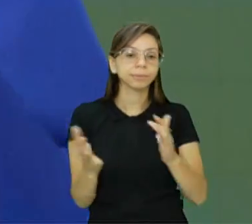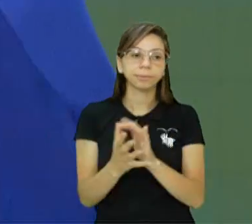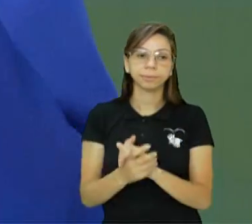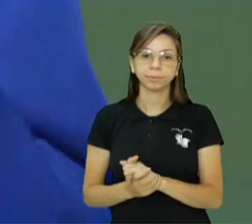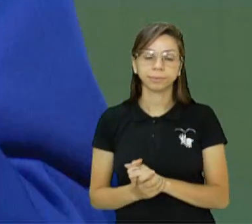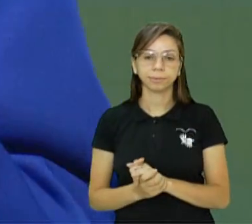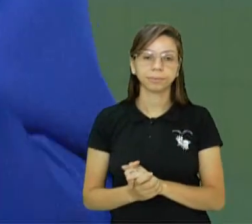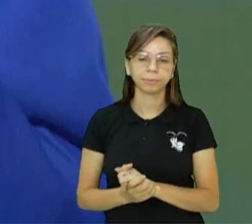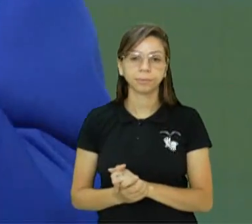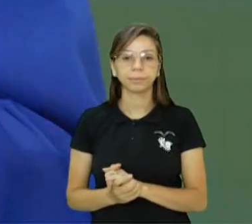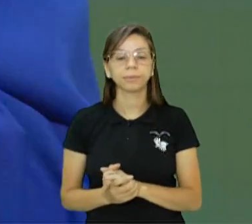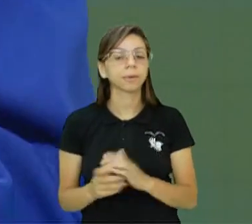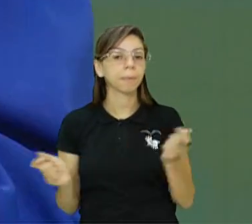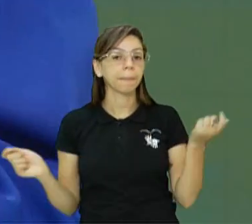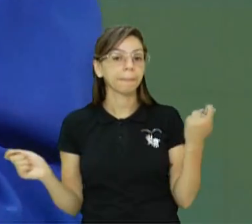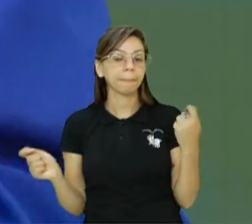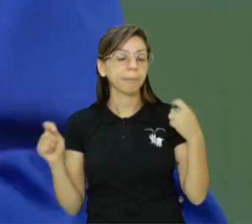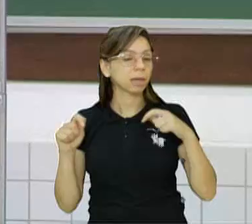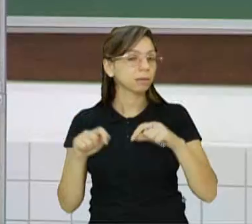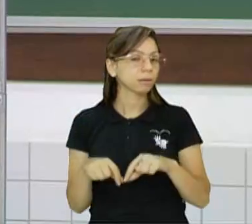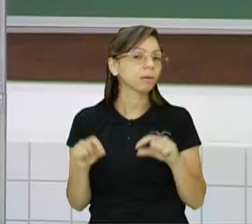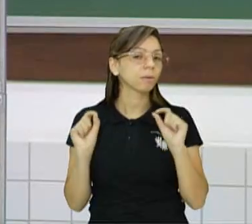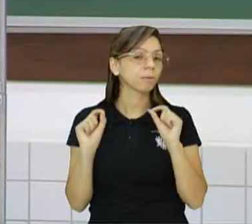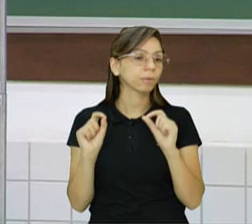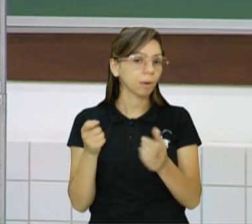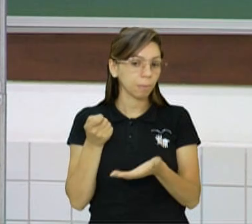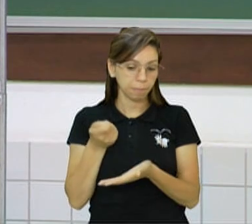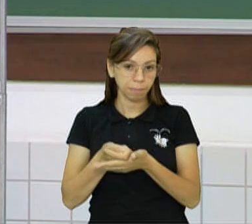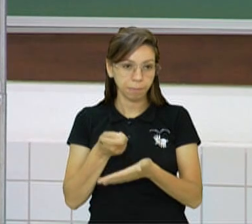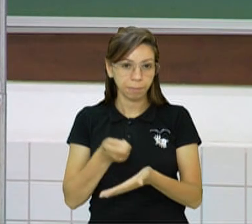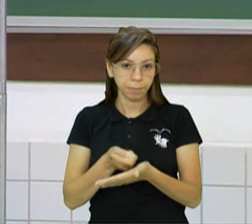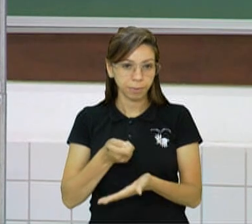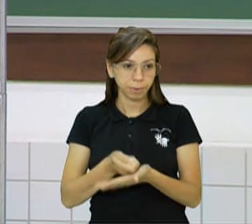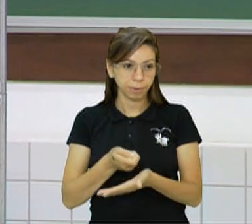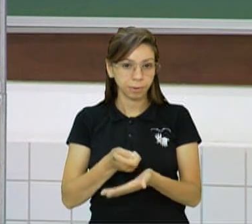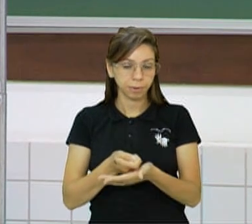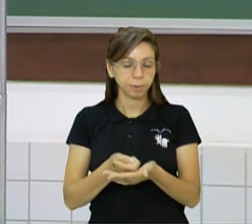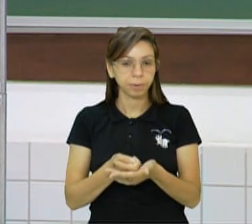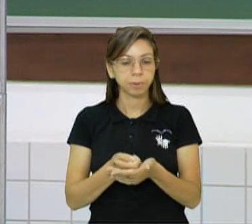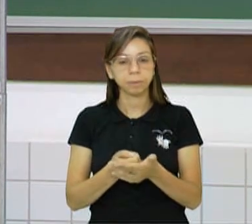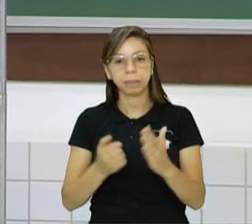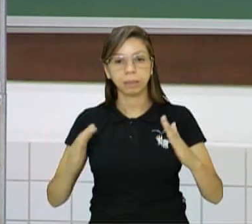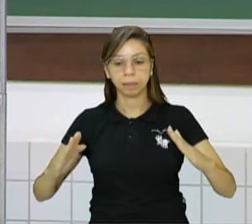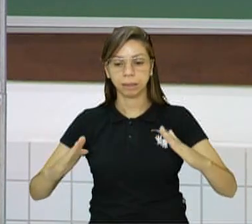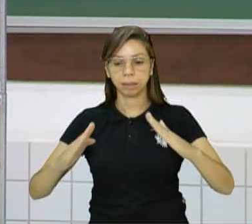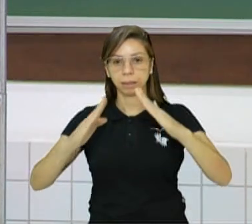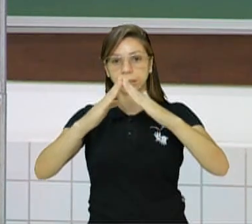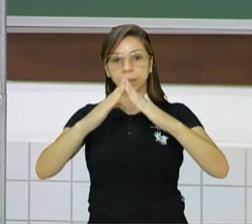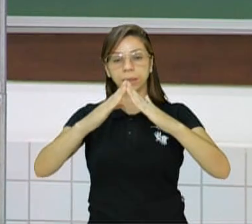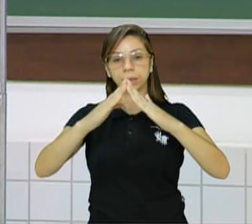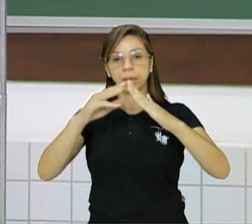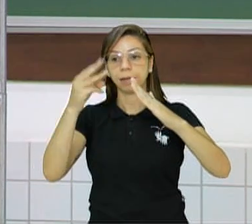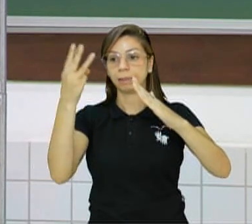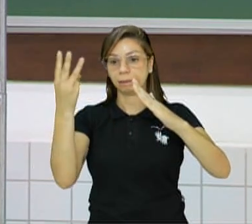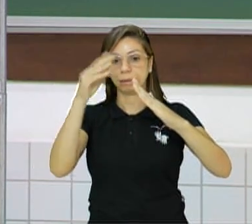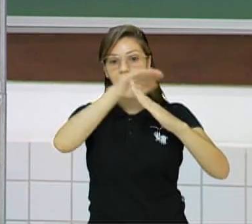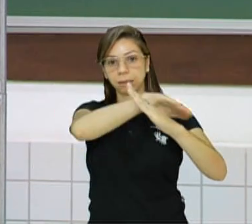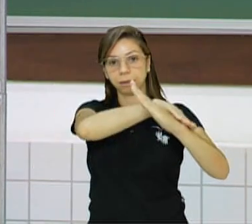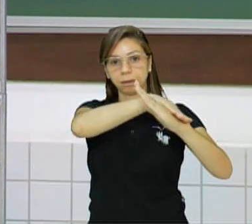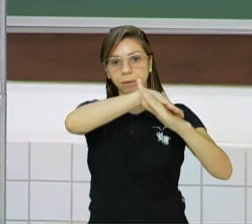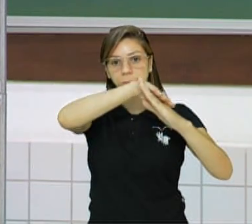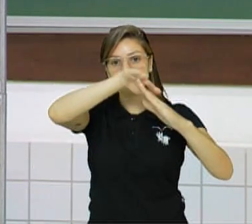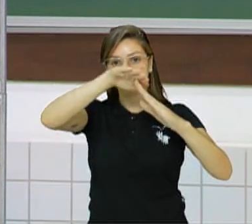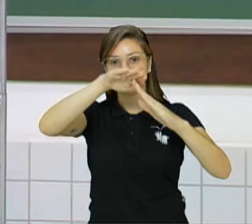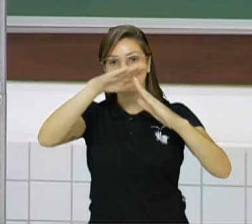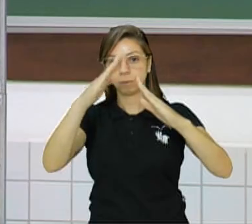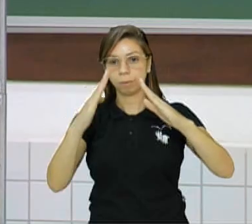ó. Eu tenho que ter pelo menos 3 faces laterais para eu poder fechar o